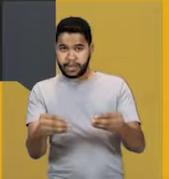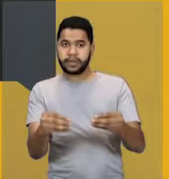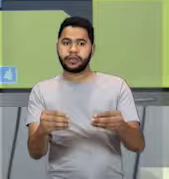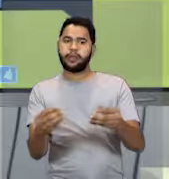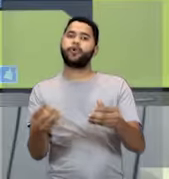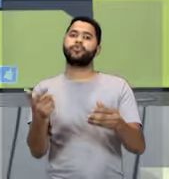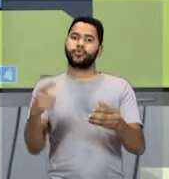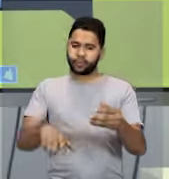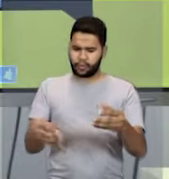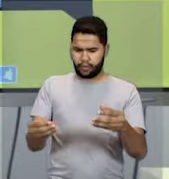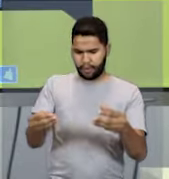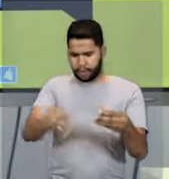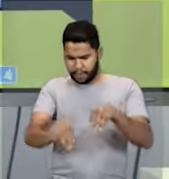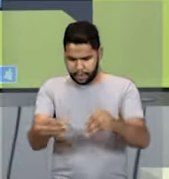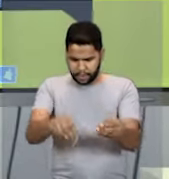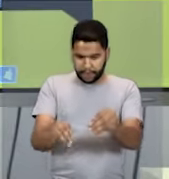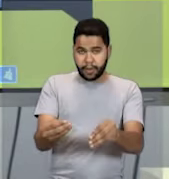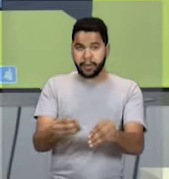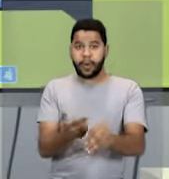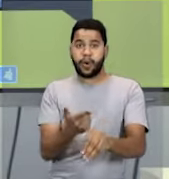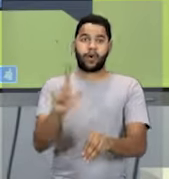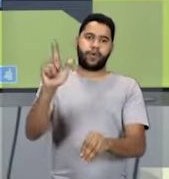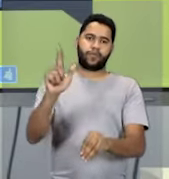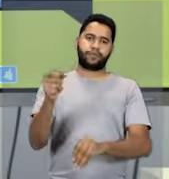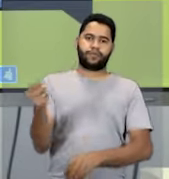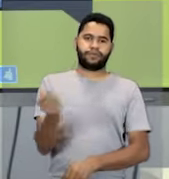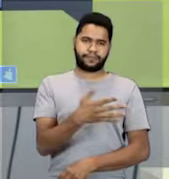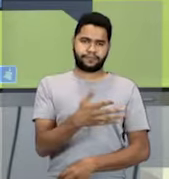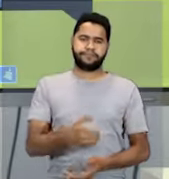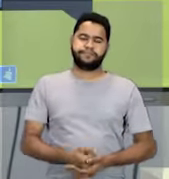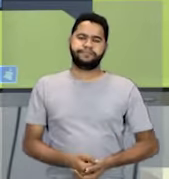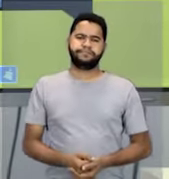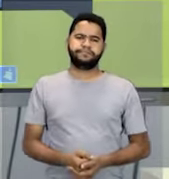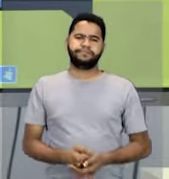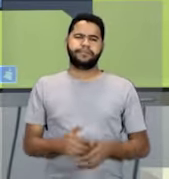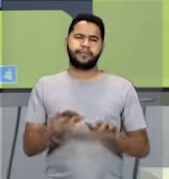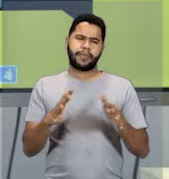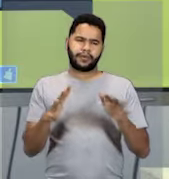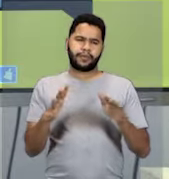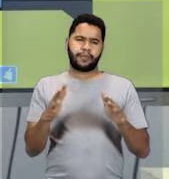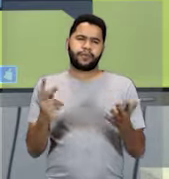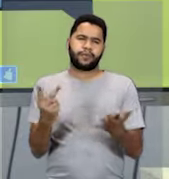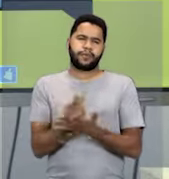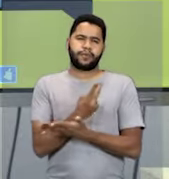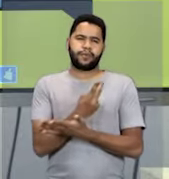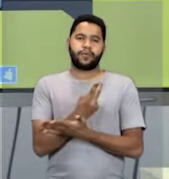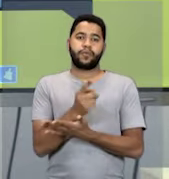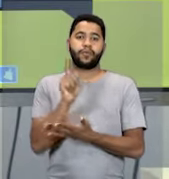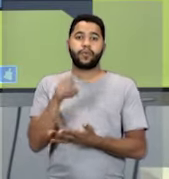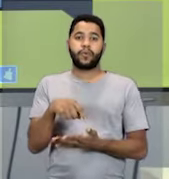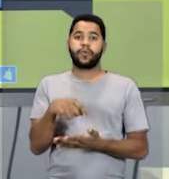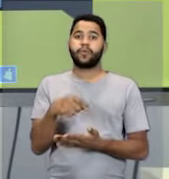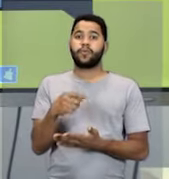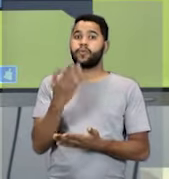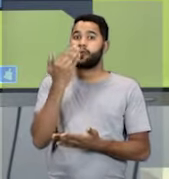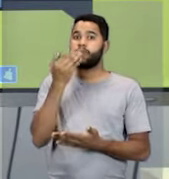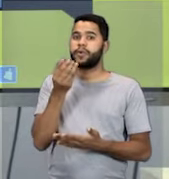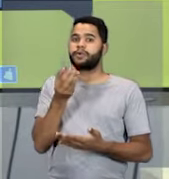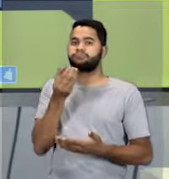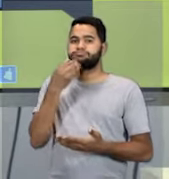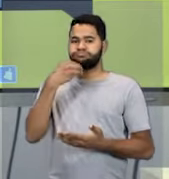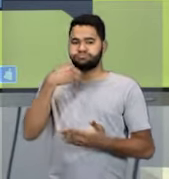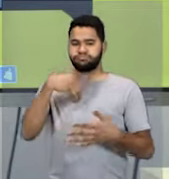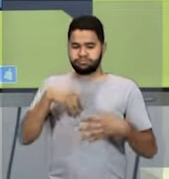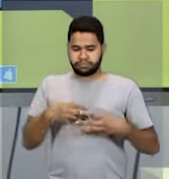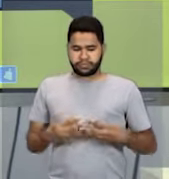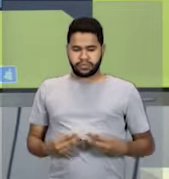depois usar aquelas peças para formar uma nova figura. É mais ou menos isso que vai acontecer com os nutrientes. O